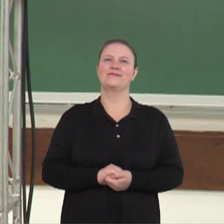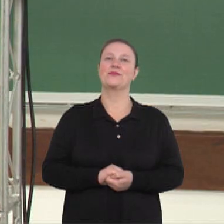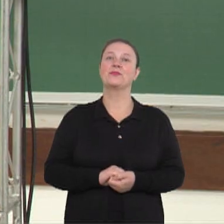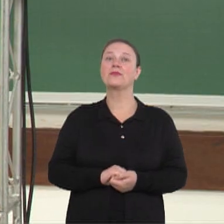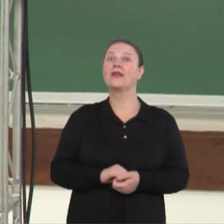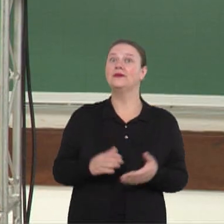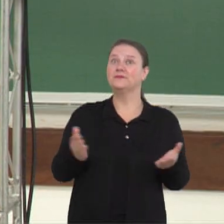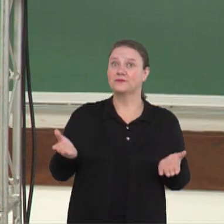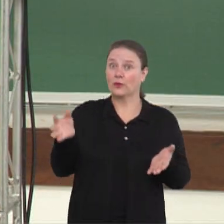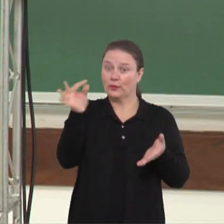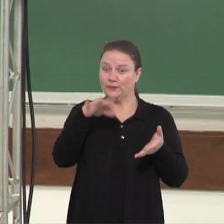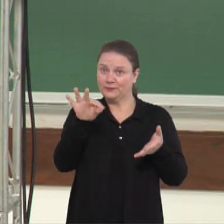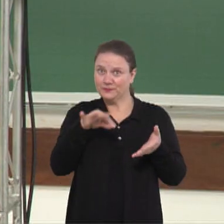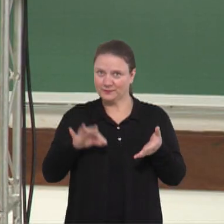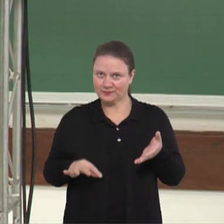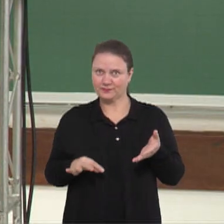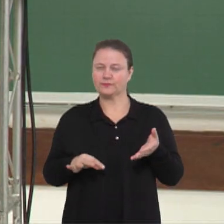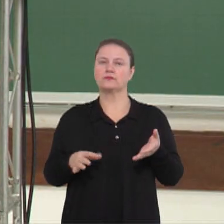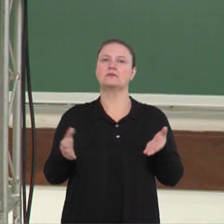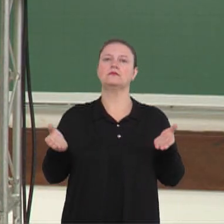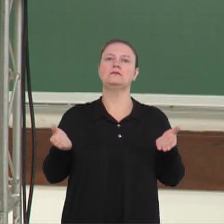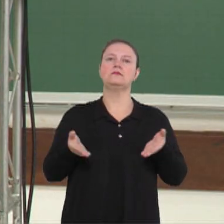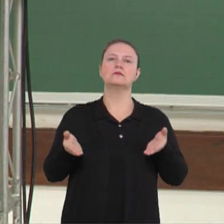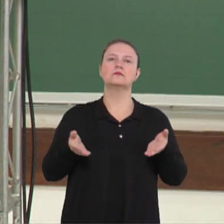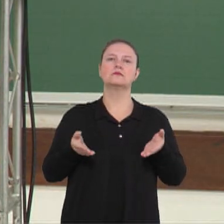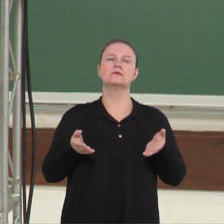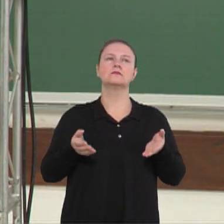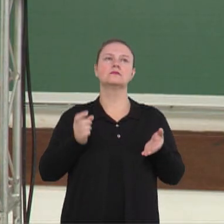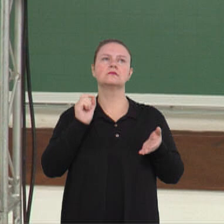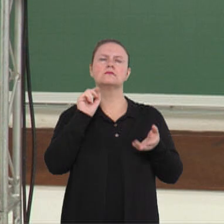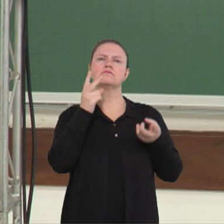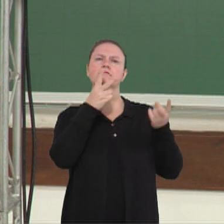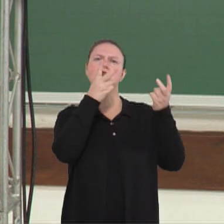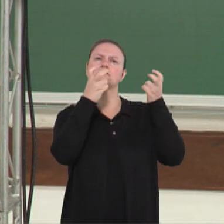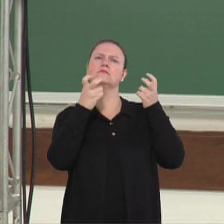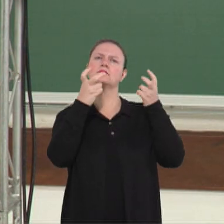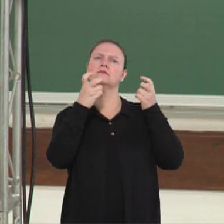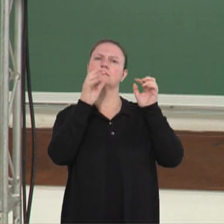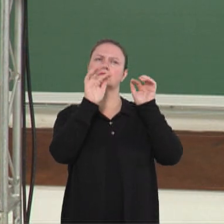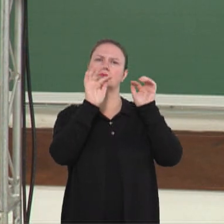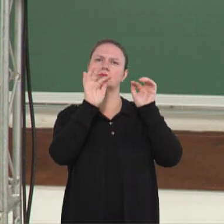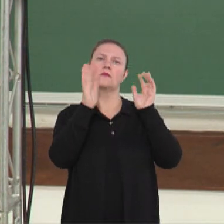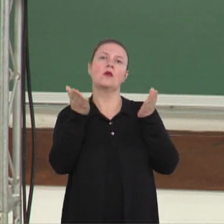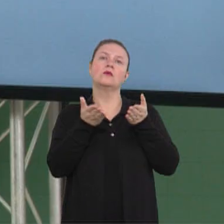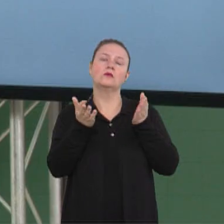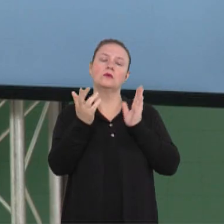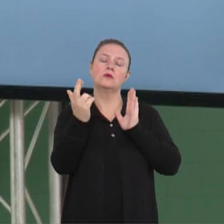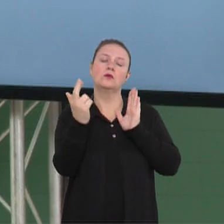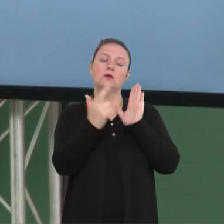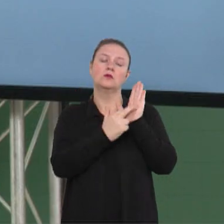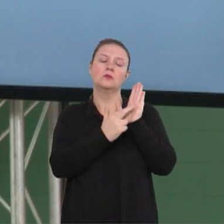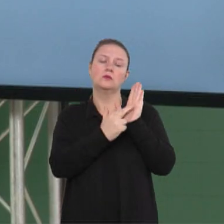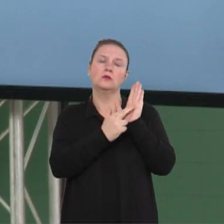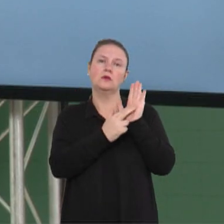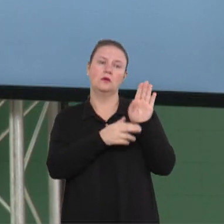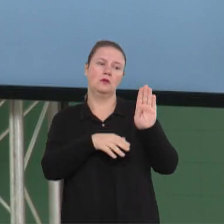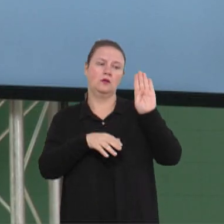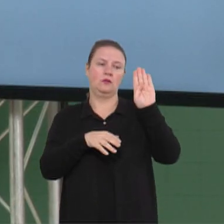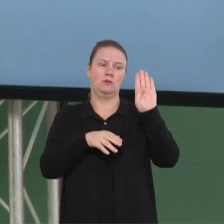então vamos corrigir então aqui nós temos o seguinte vamos lá é a resposta seria